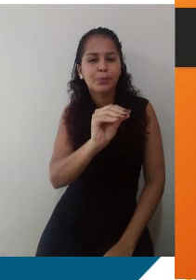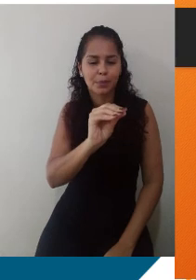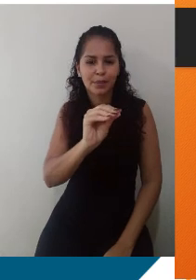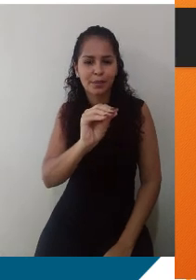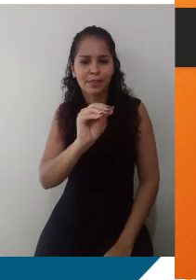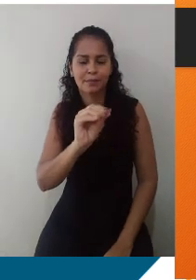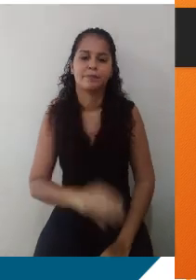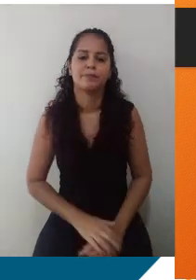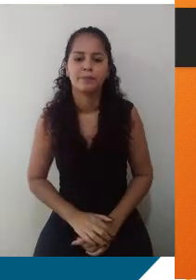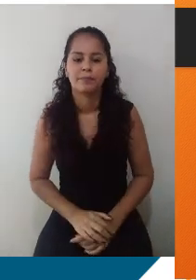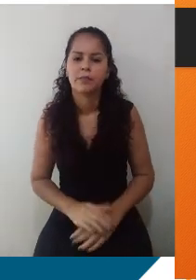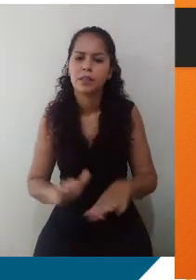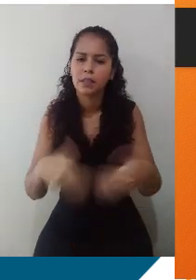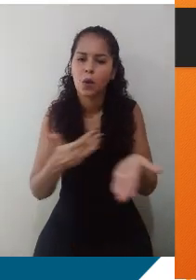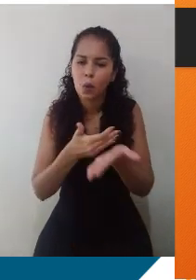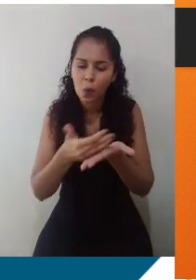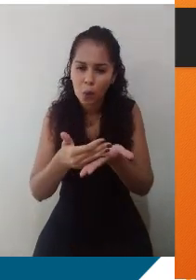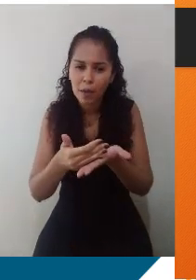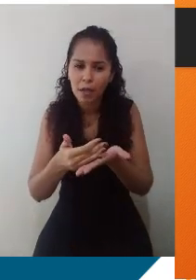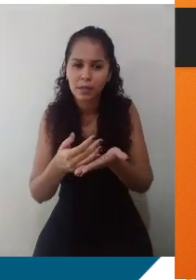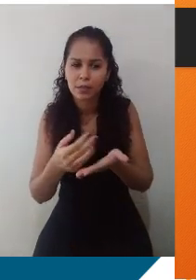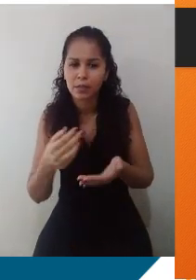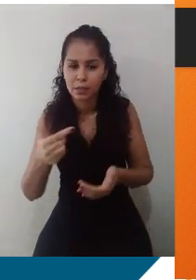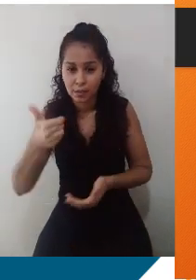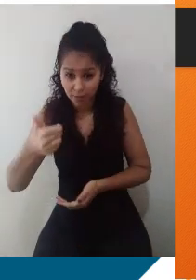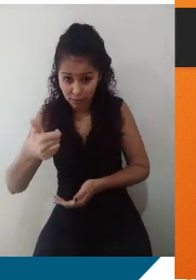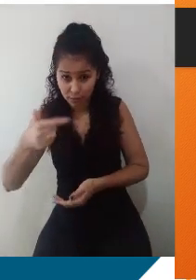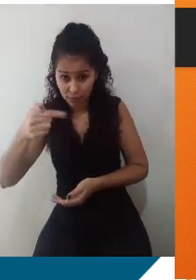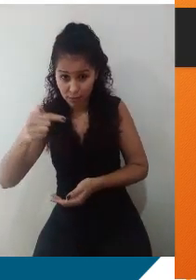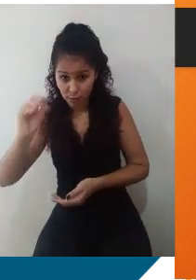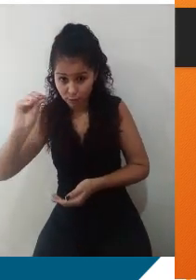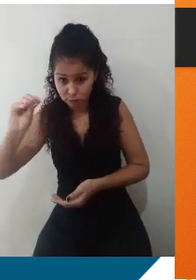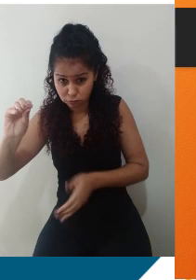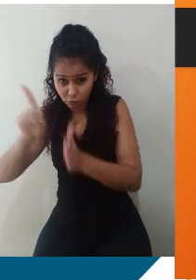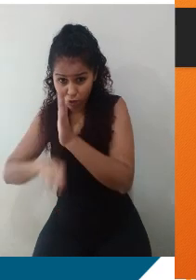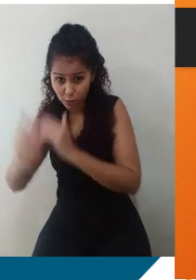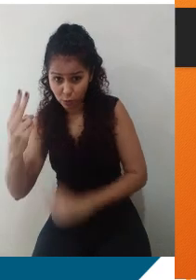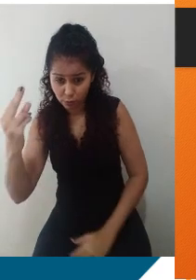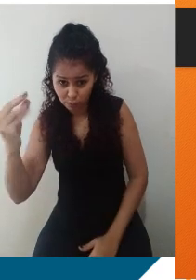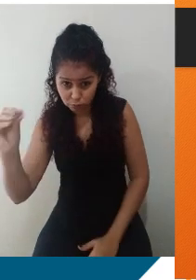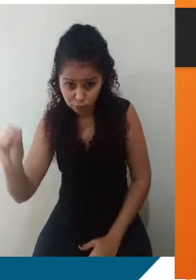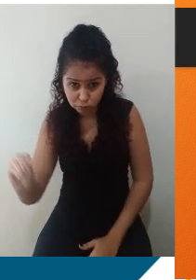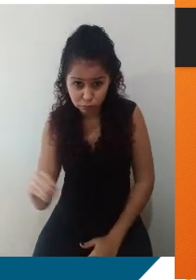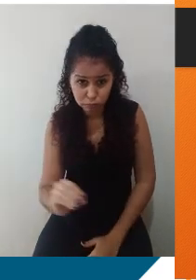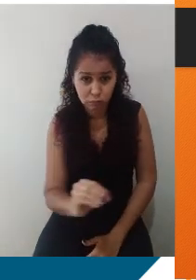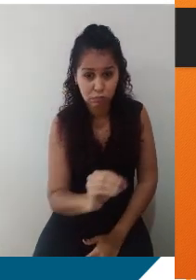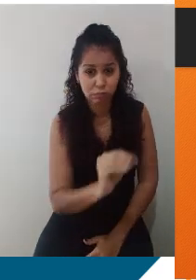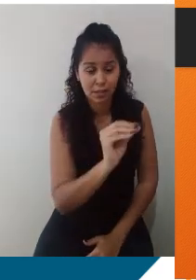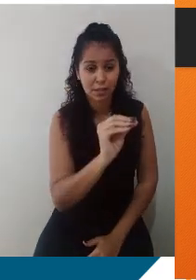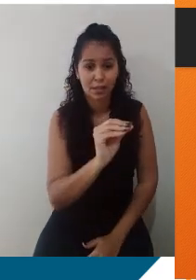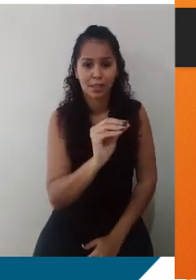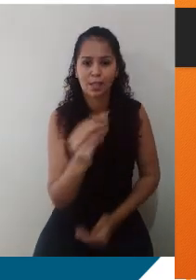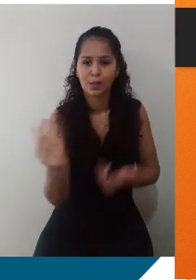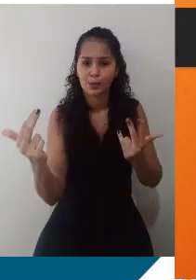um lado da soma para o outro. Começo transferindo 2 unidades do 17 para o 13, o que vai fazer com que as duas parcelas